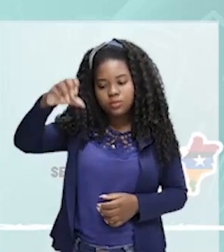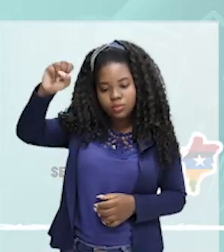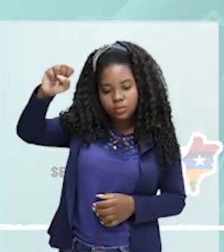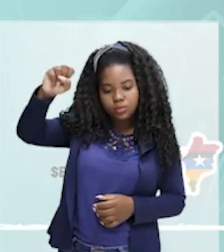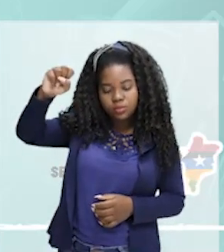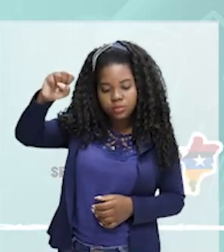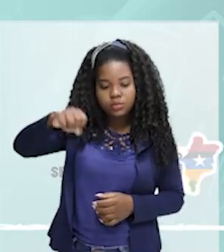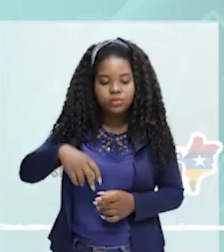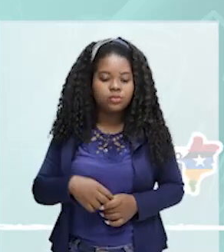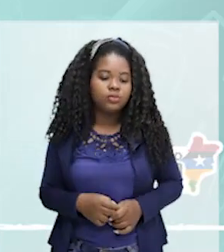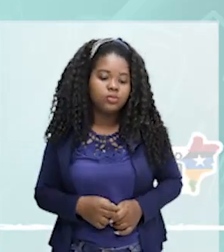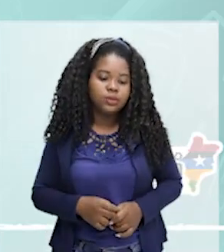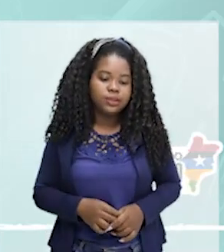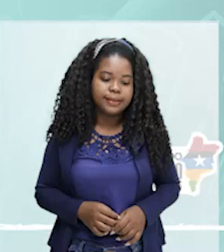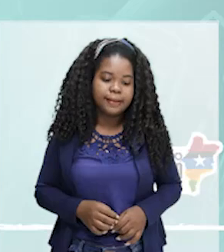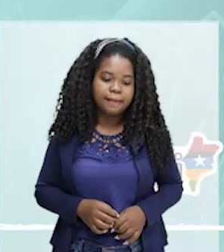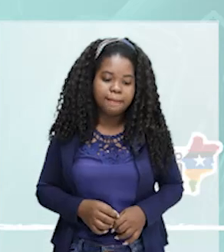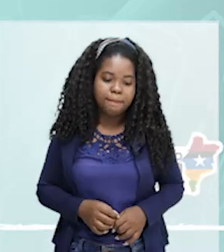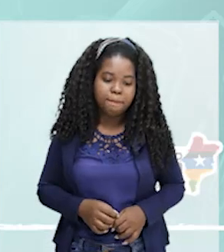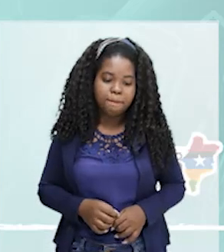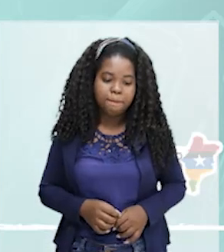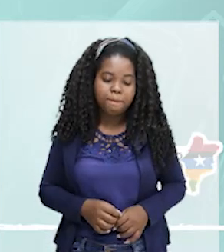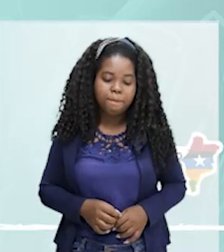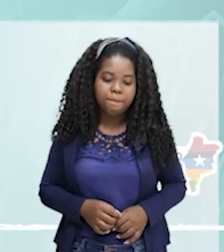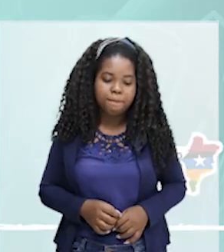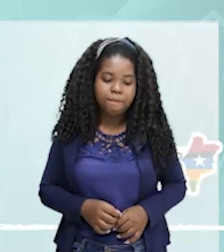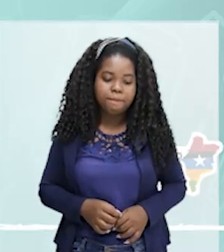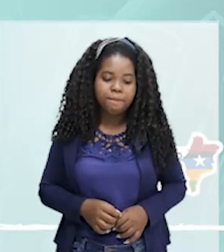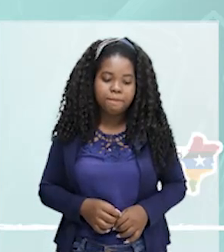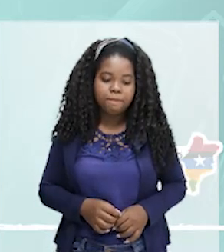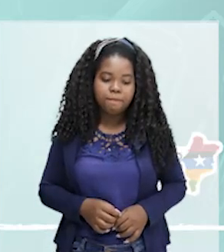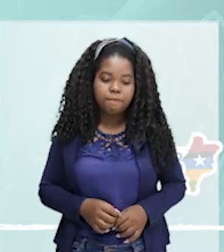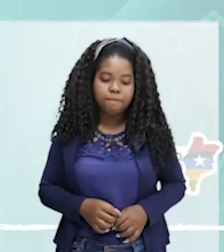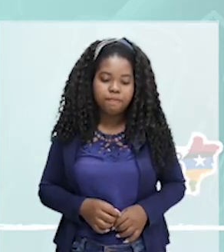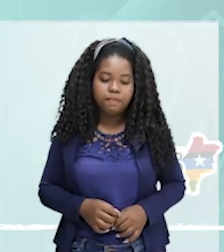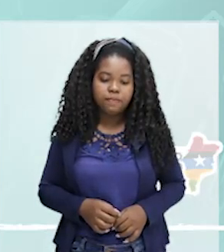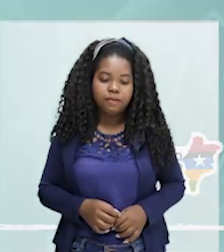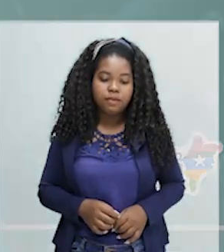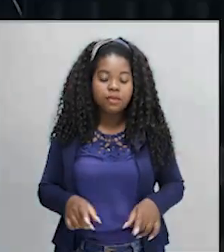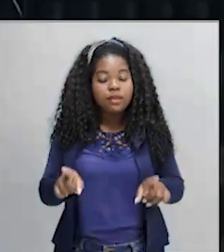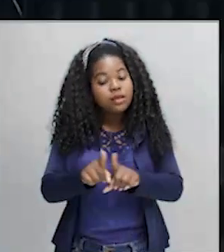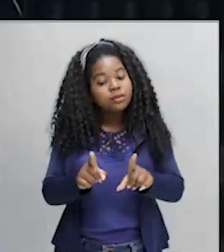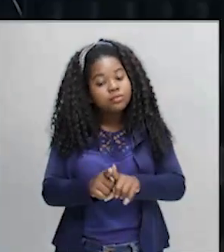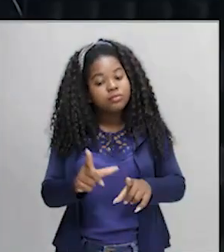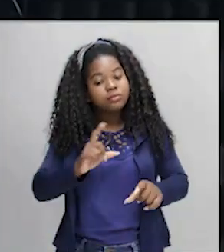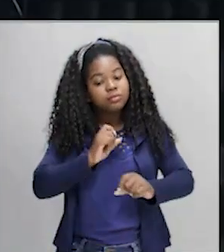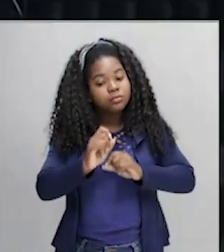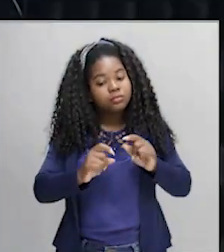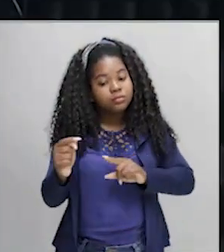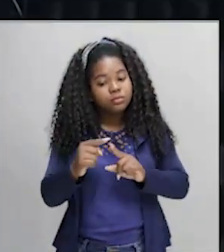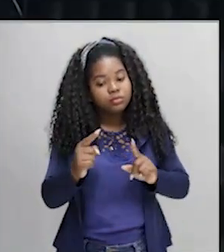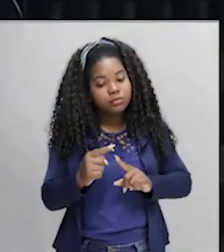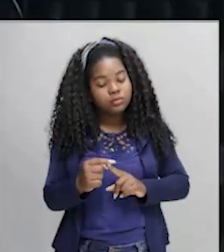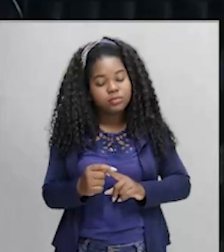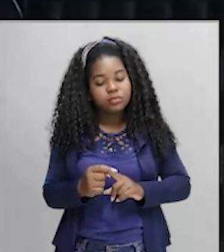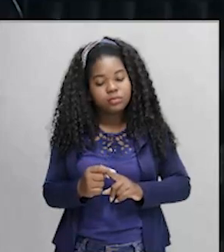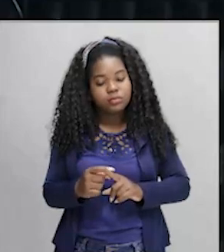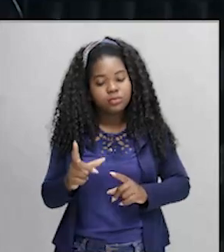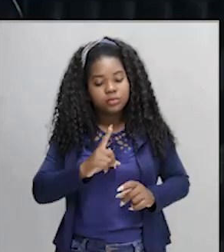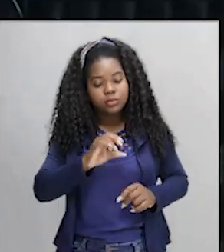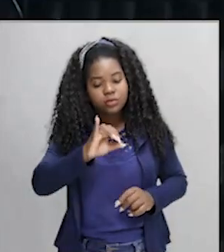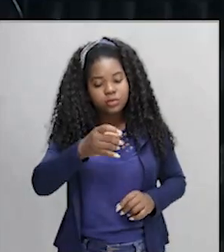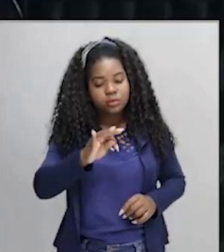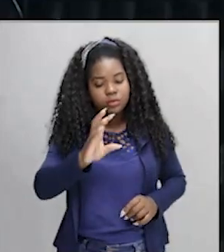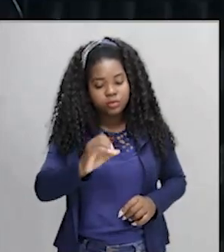posso dizer também, switch the light off, desligue a luz. E aí tem um caso que quando nós temos objeto